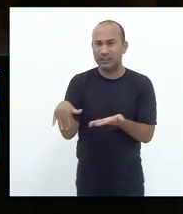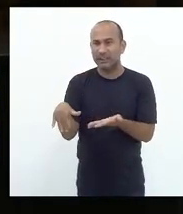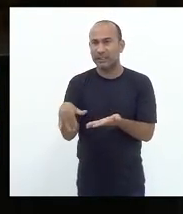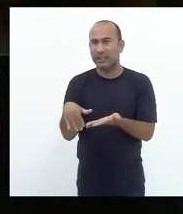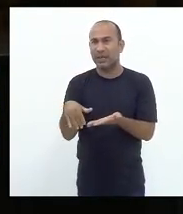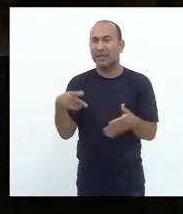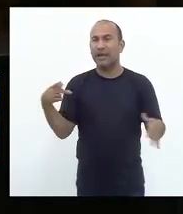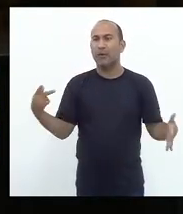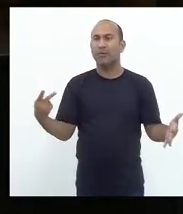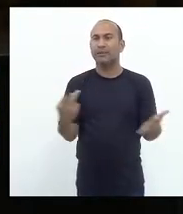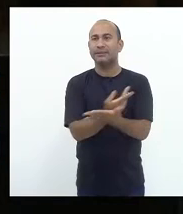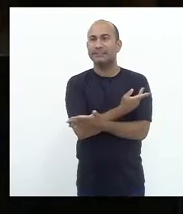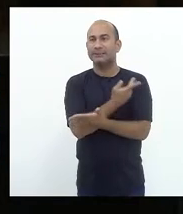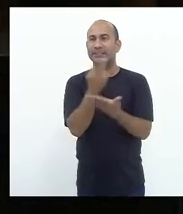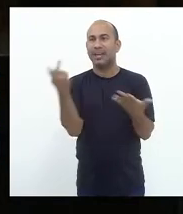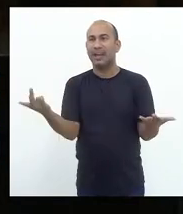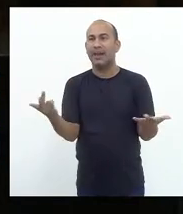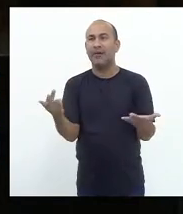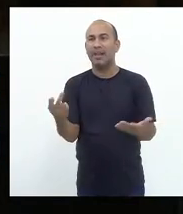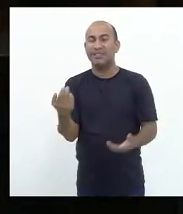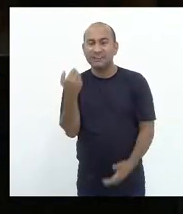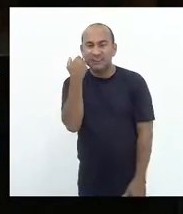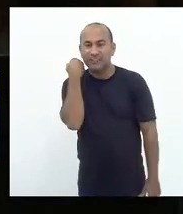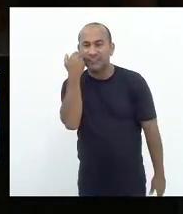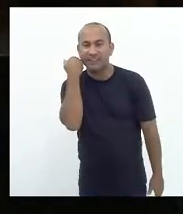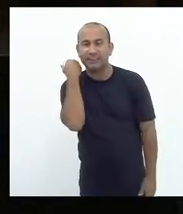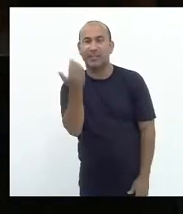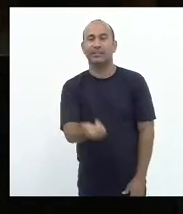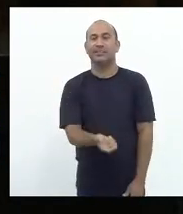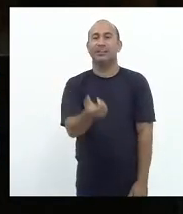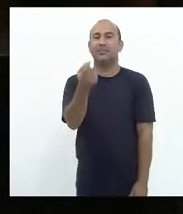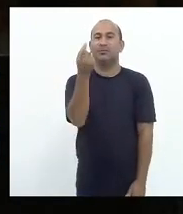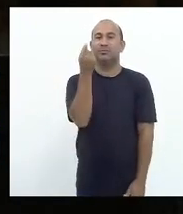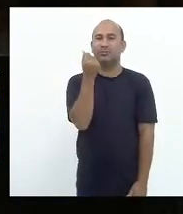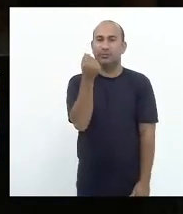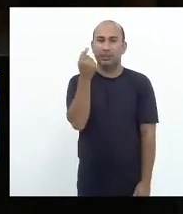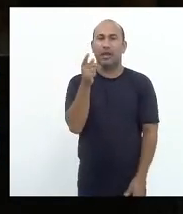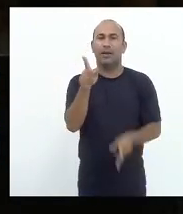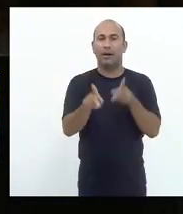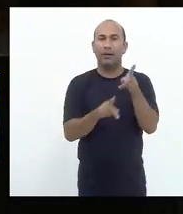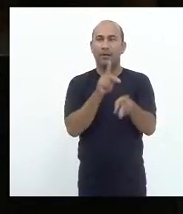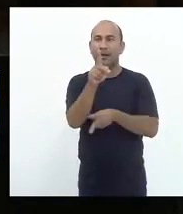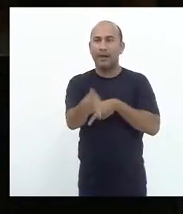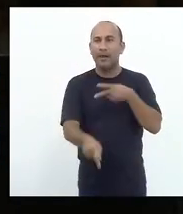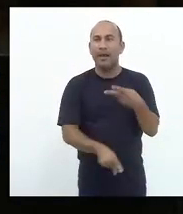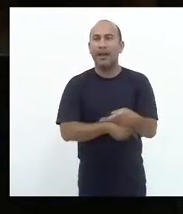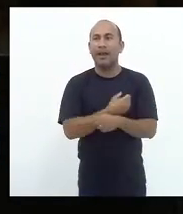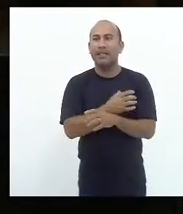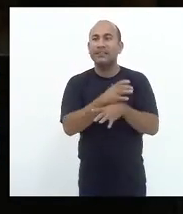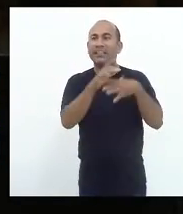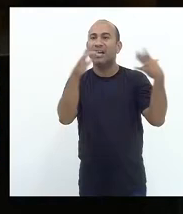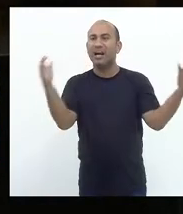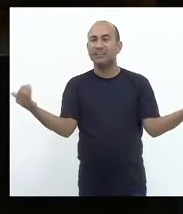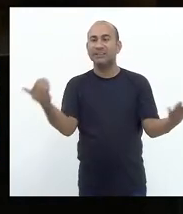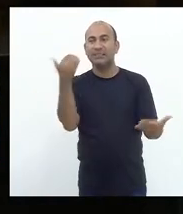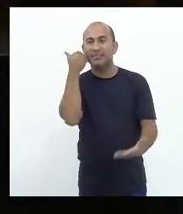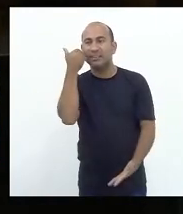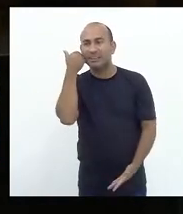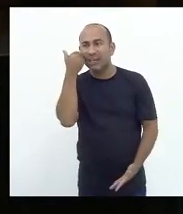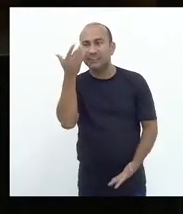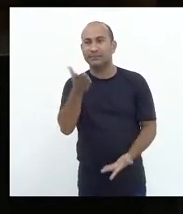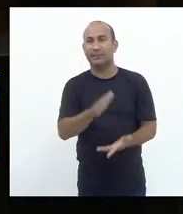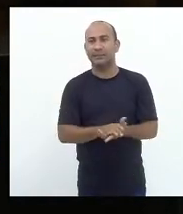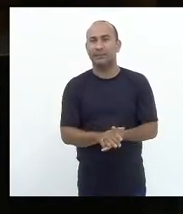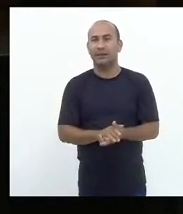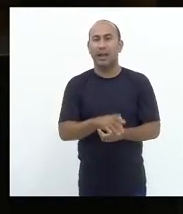onde ocorreu aqui a maior sem vergonhice com o dinheiro da população, a maior sem vergonhice, tia Ju.